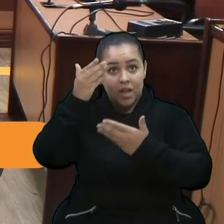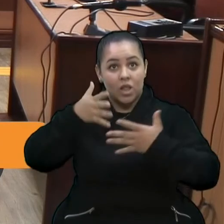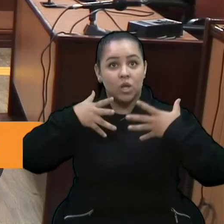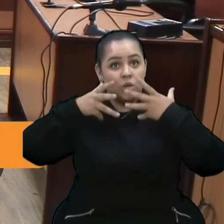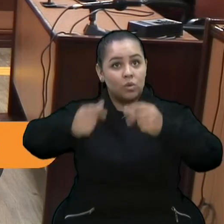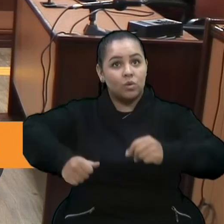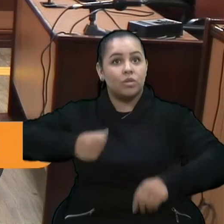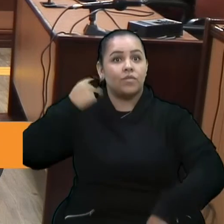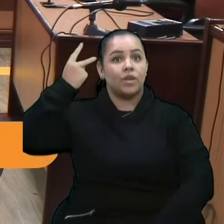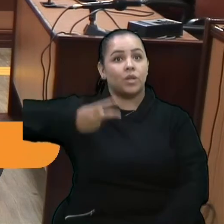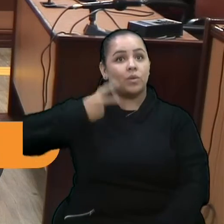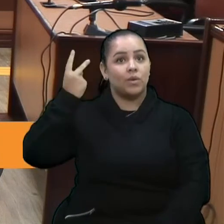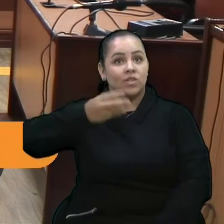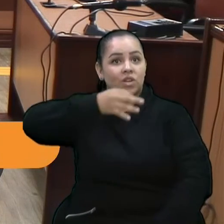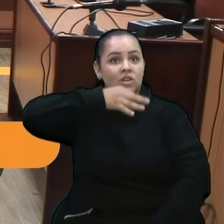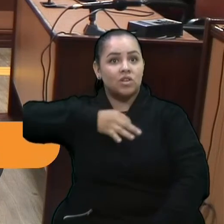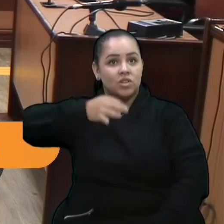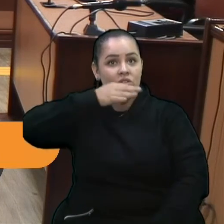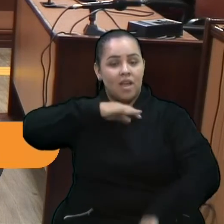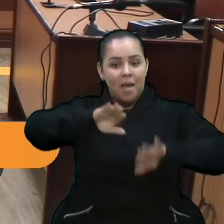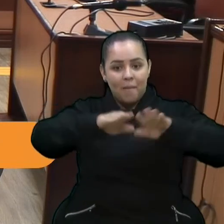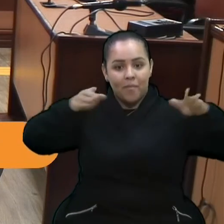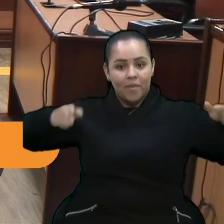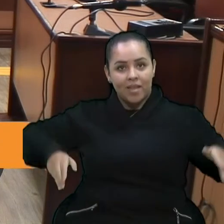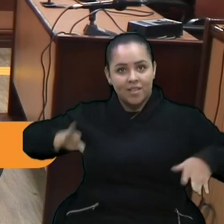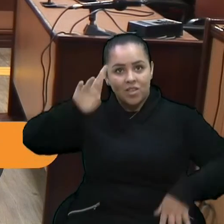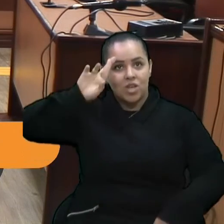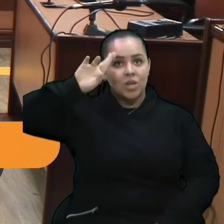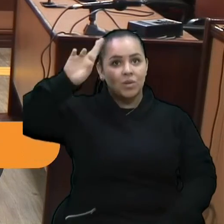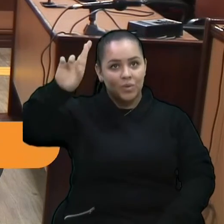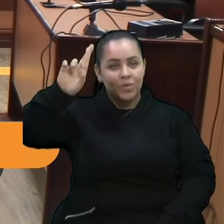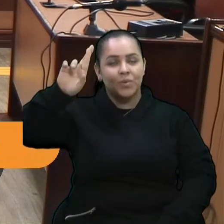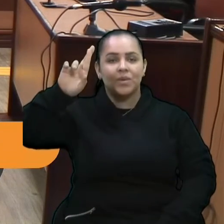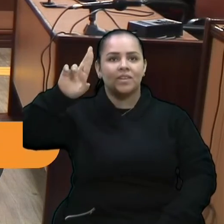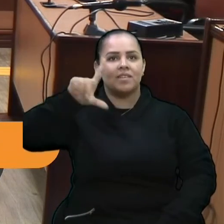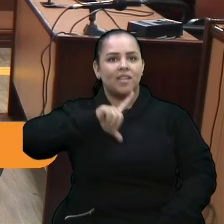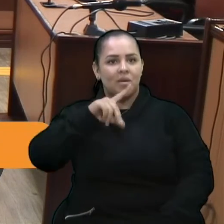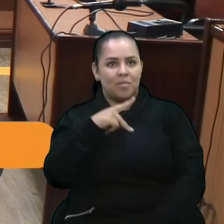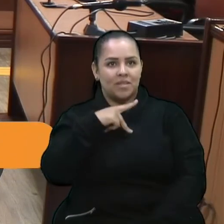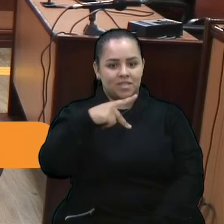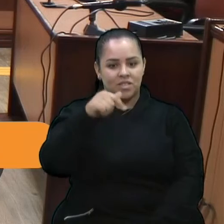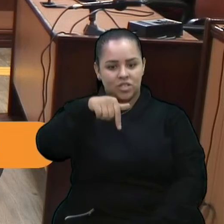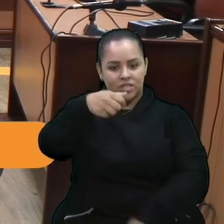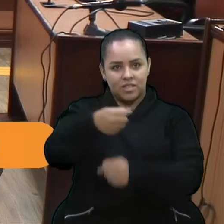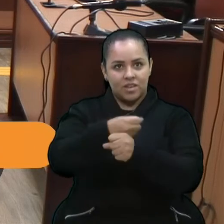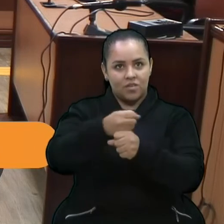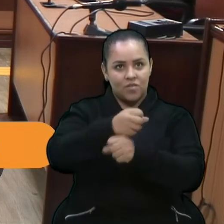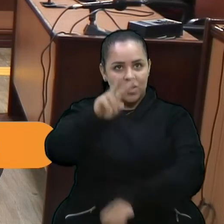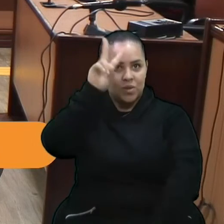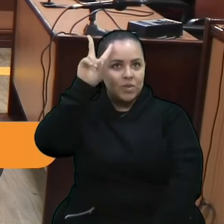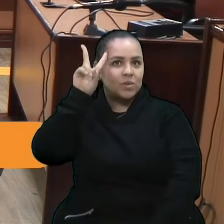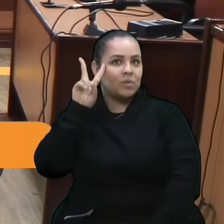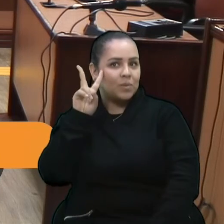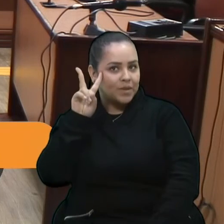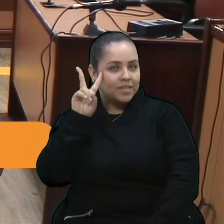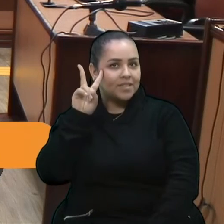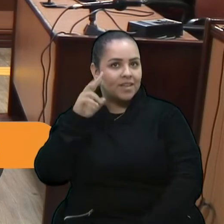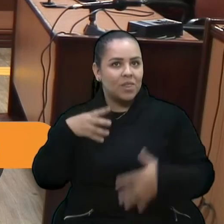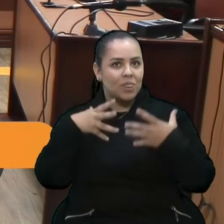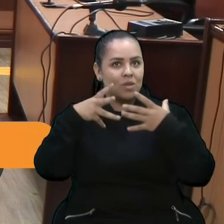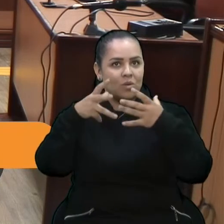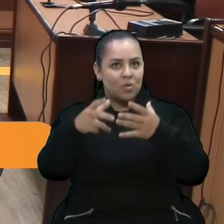vereadores de Caxias do Sul, a mesa diretora, tem seu presidente neste ano, Velocino Ex, a todos